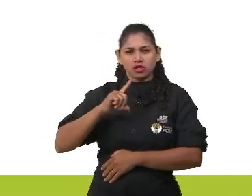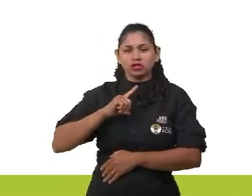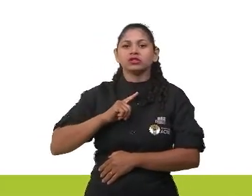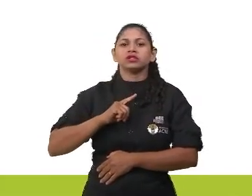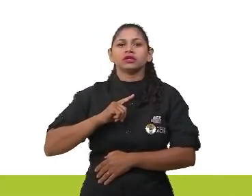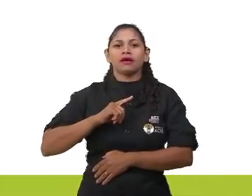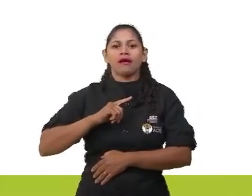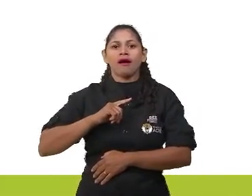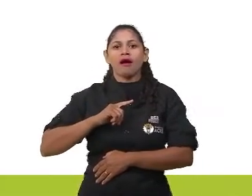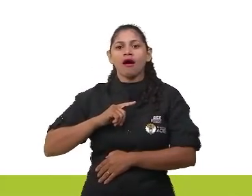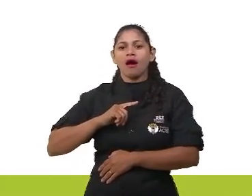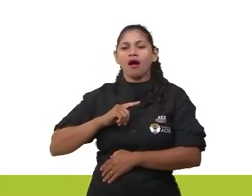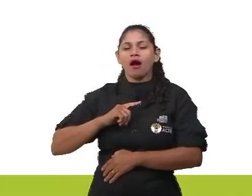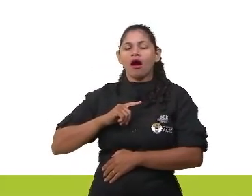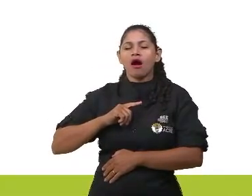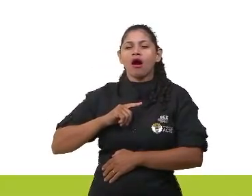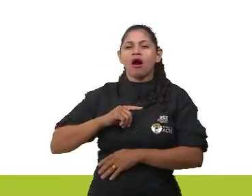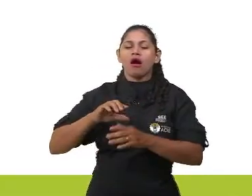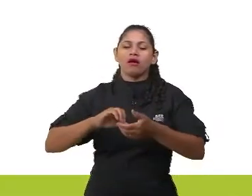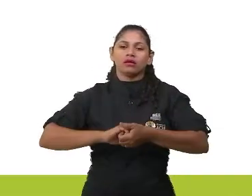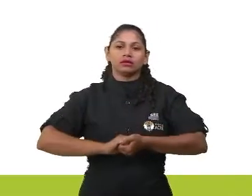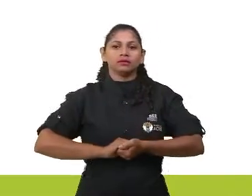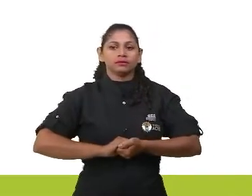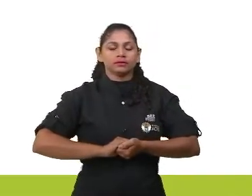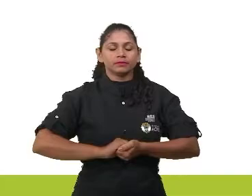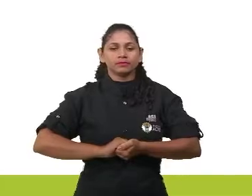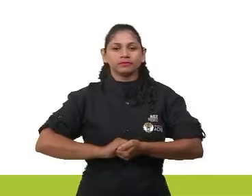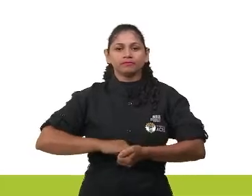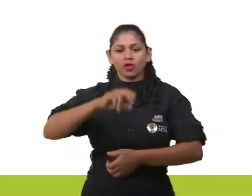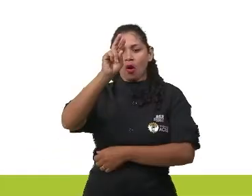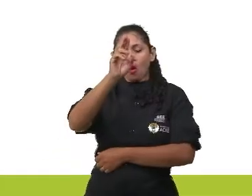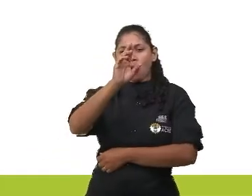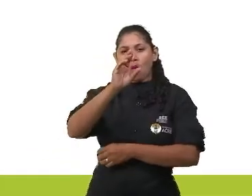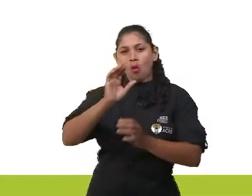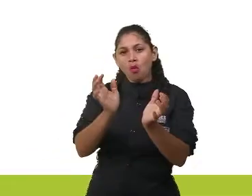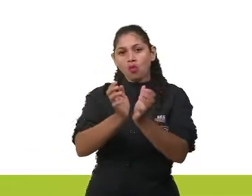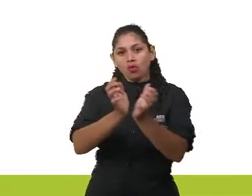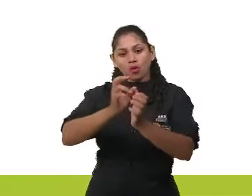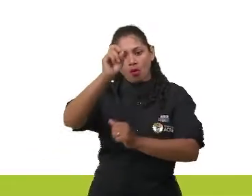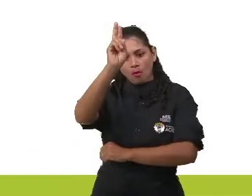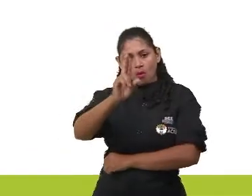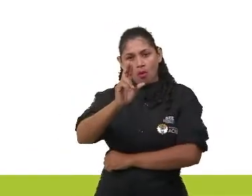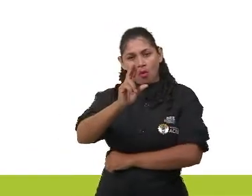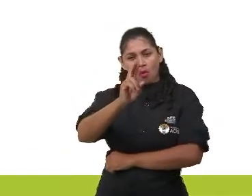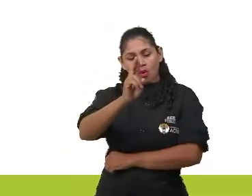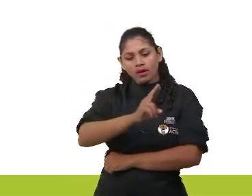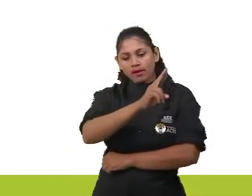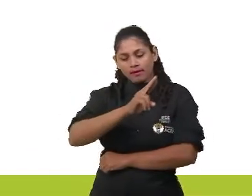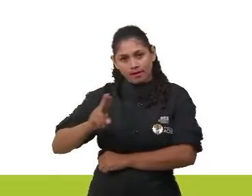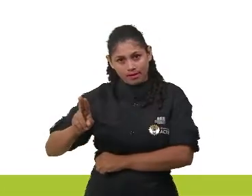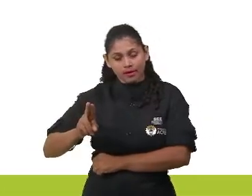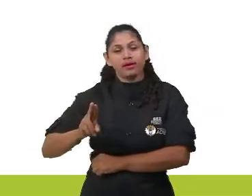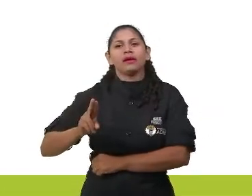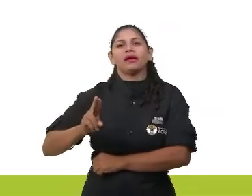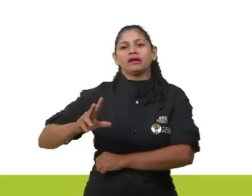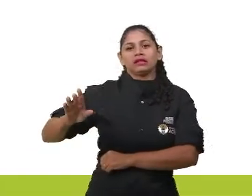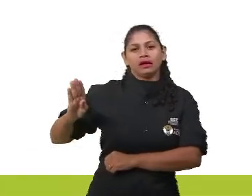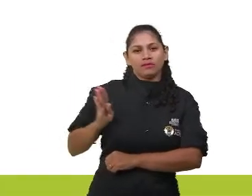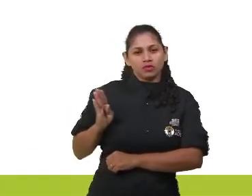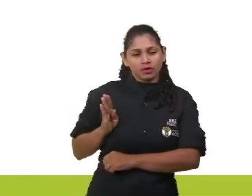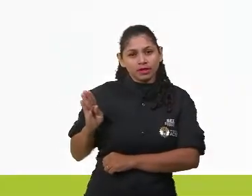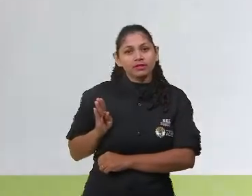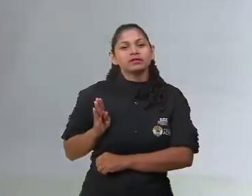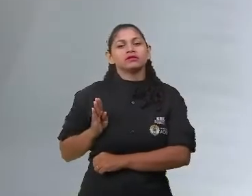nobreza, a burguesia, que é a classe em ascensão, a classe que vai ganhando poder econômico, e embaixo nessa sociedade, ali na pirâmide social, a gente